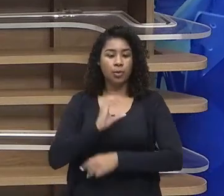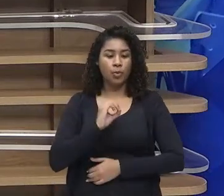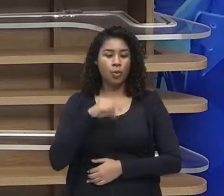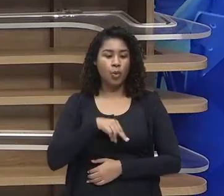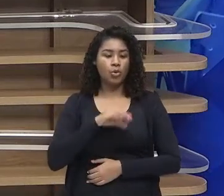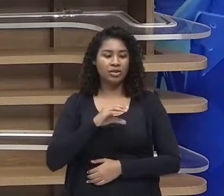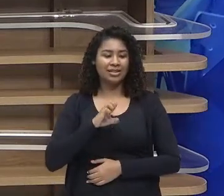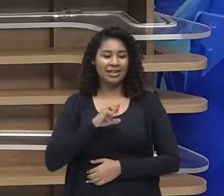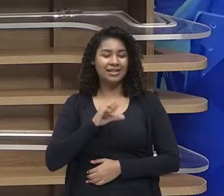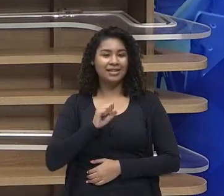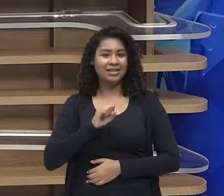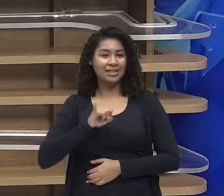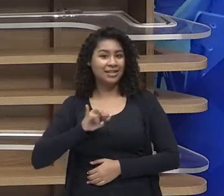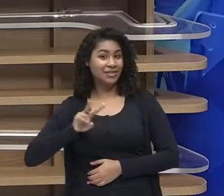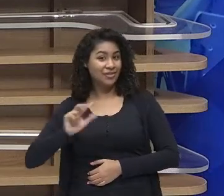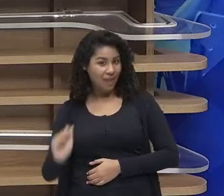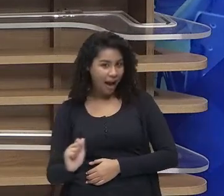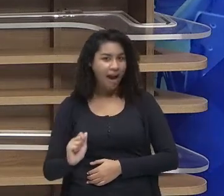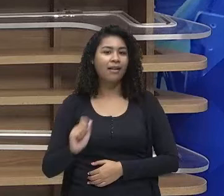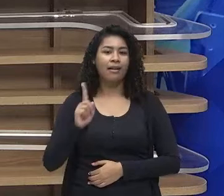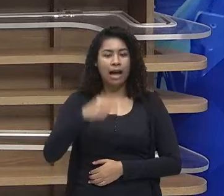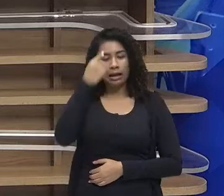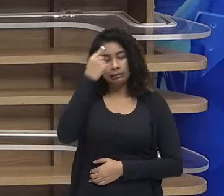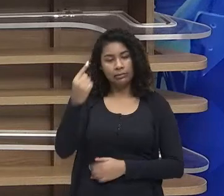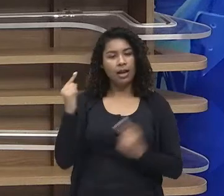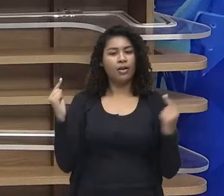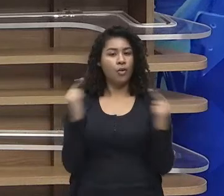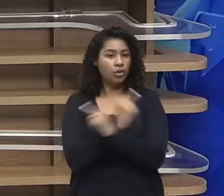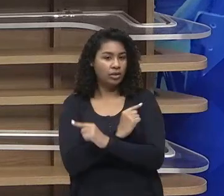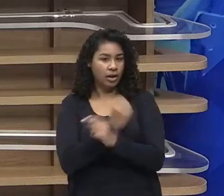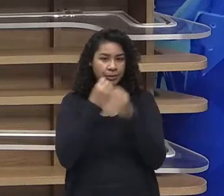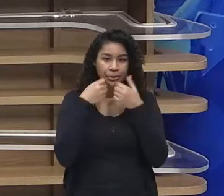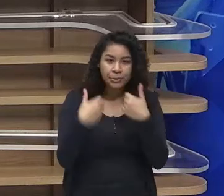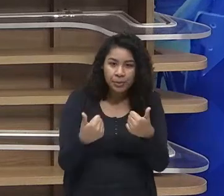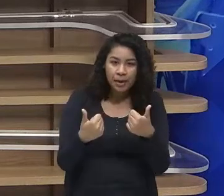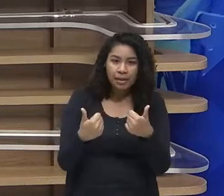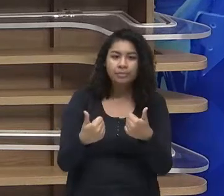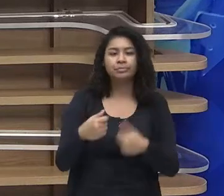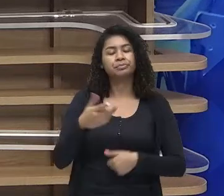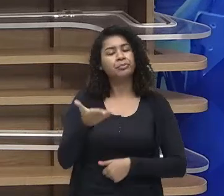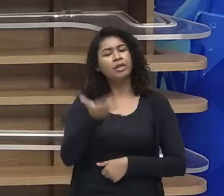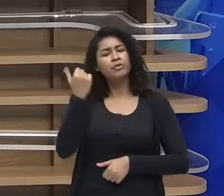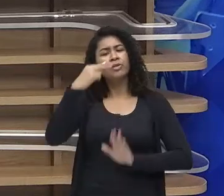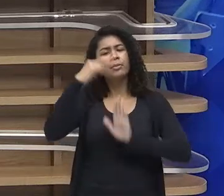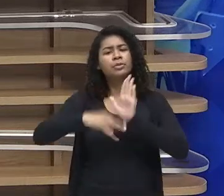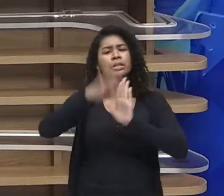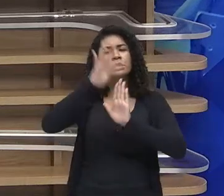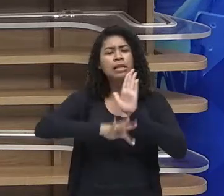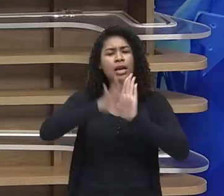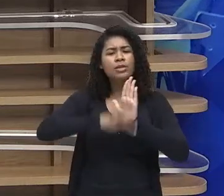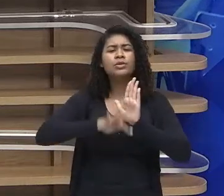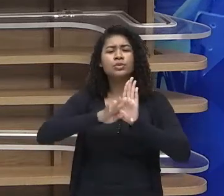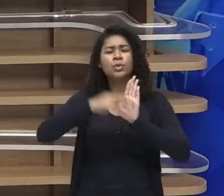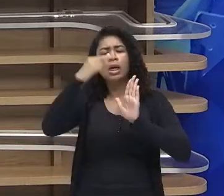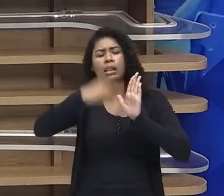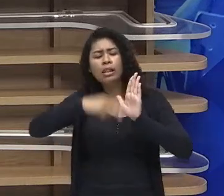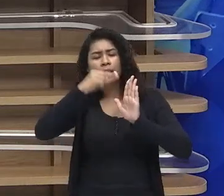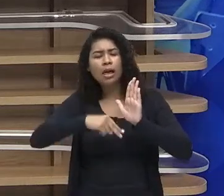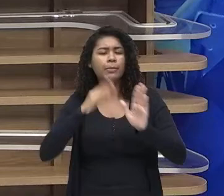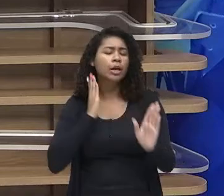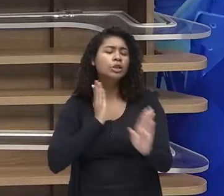Condição, condicional, concessiva, fato contrário, e também tem o texto para nós observarmos, encontrarmos